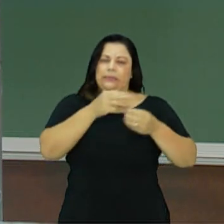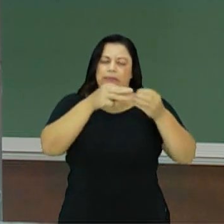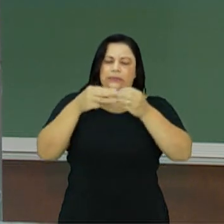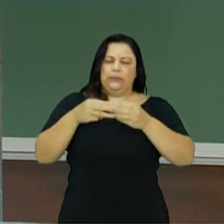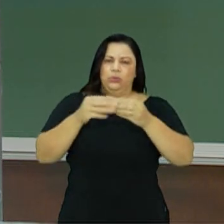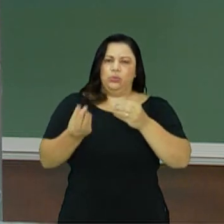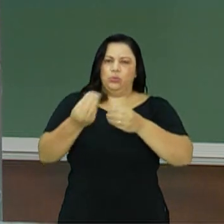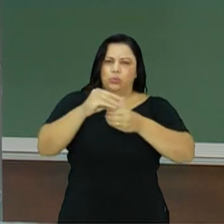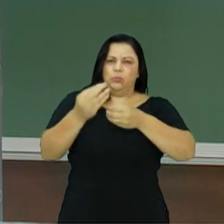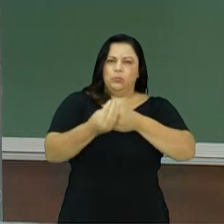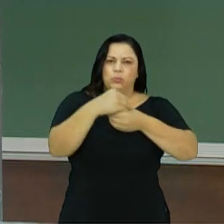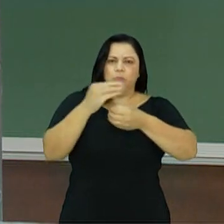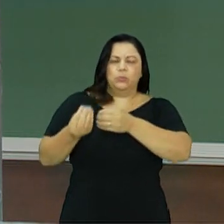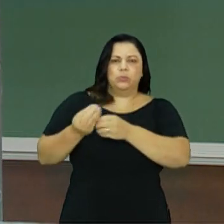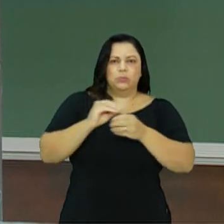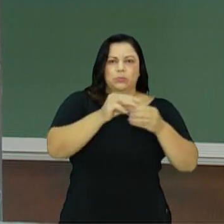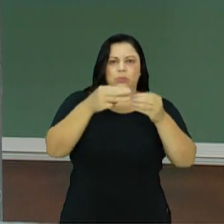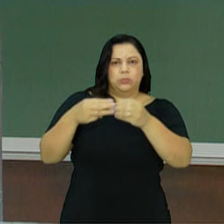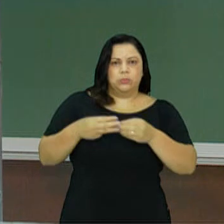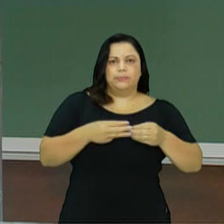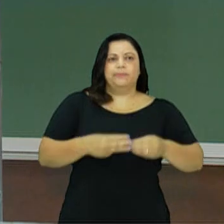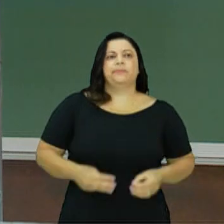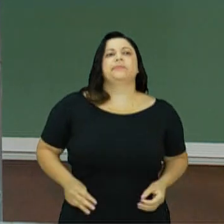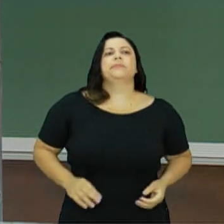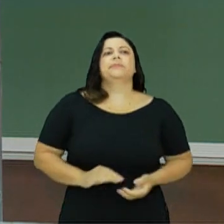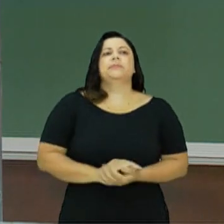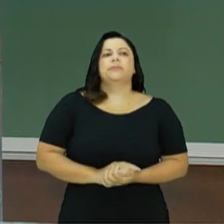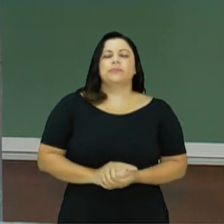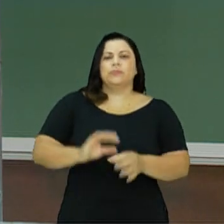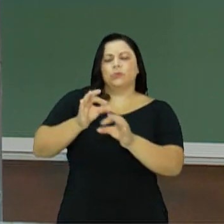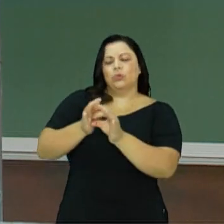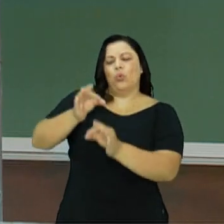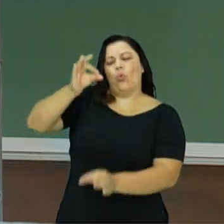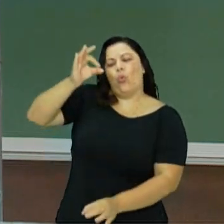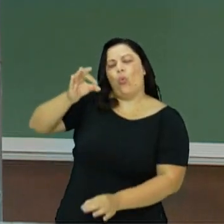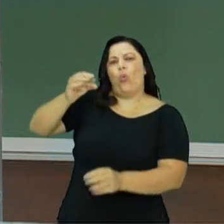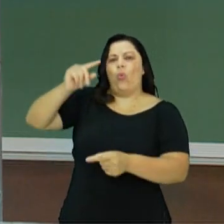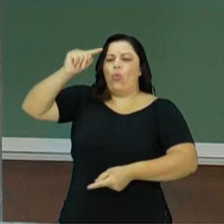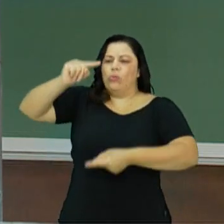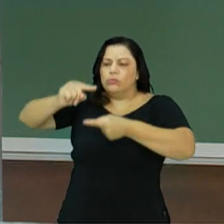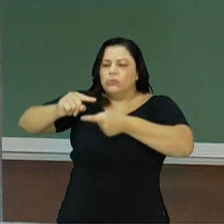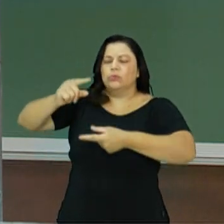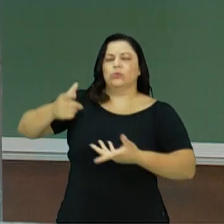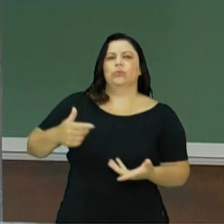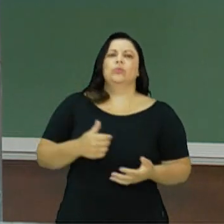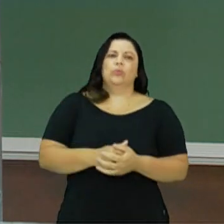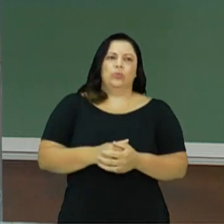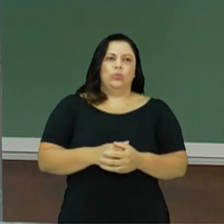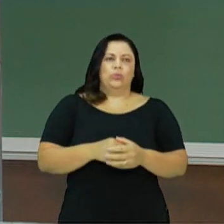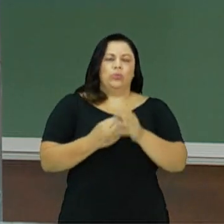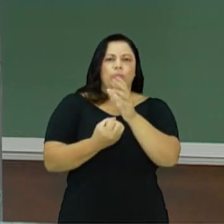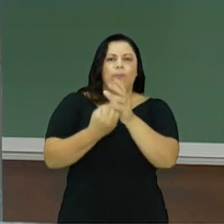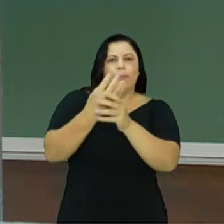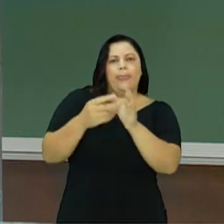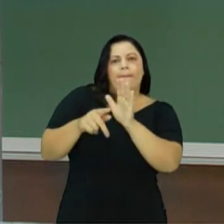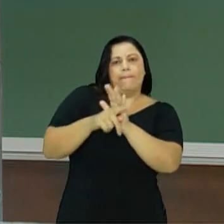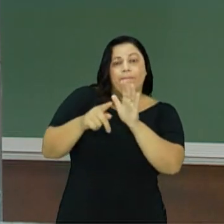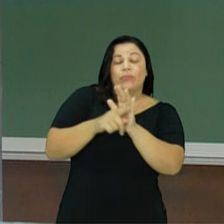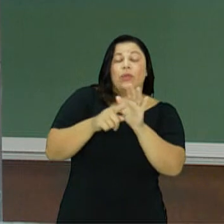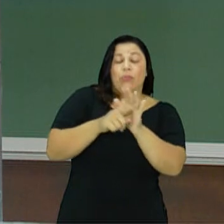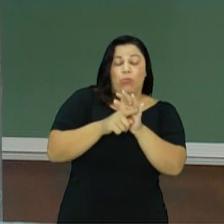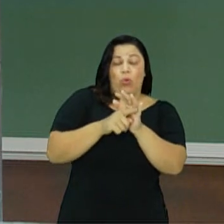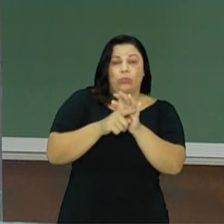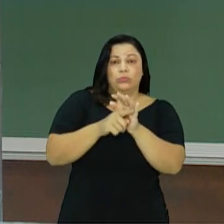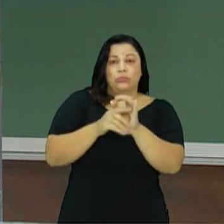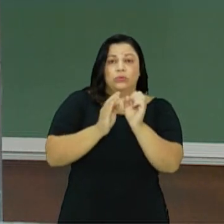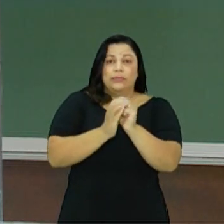complexo ali. A maior parte dos ossos longos e curtos é formada a partir de um molde, entre aspas, né, de cartilagem. Então,